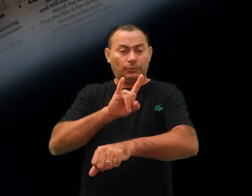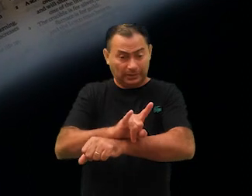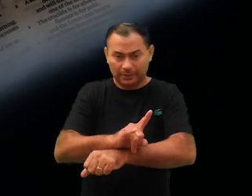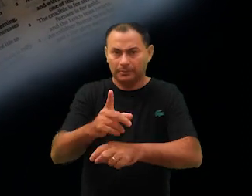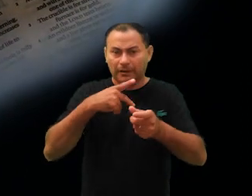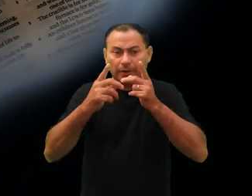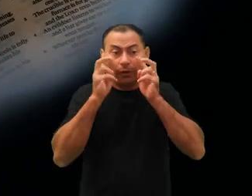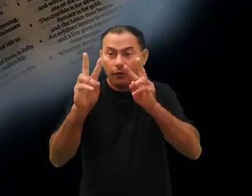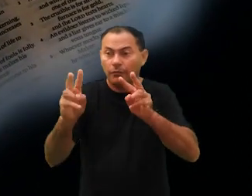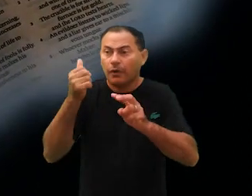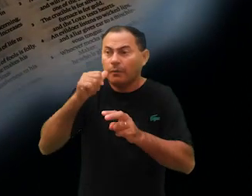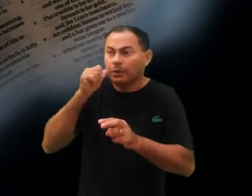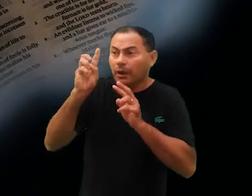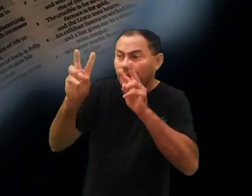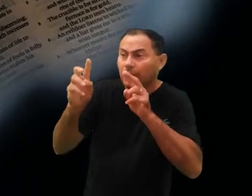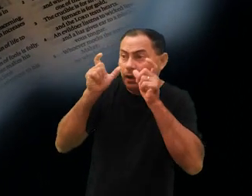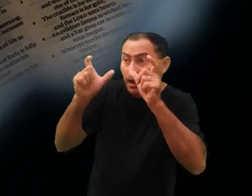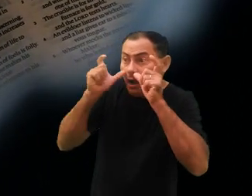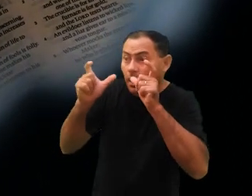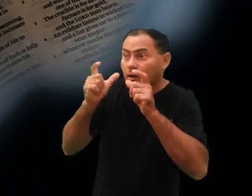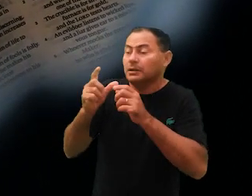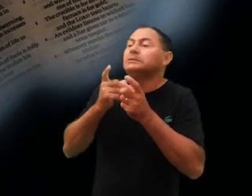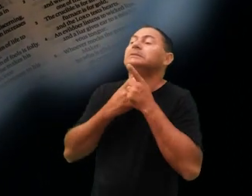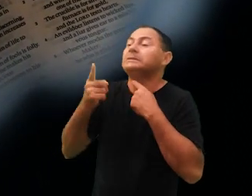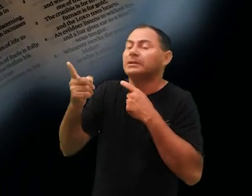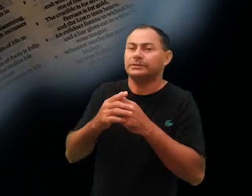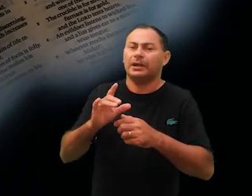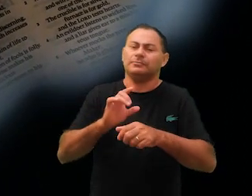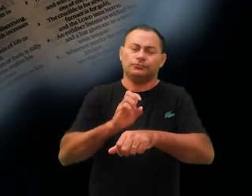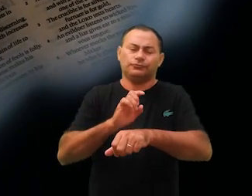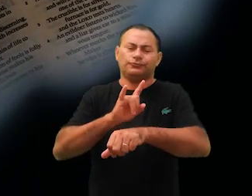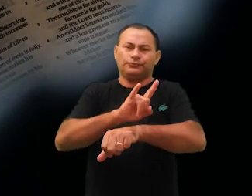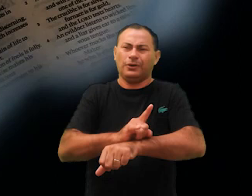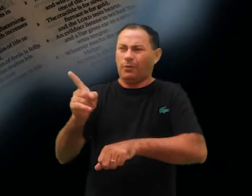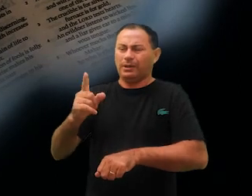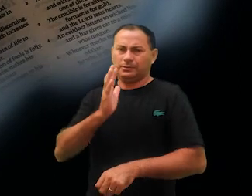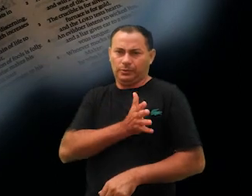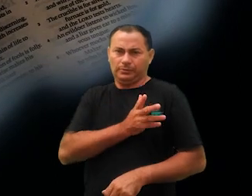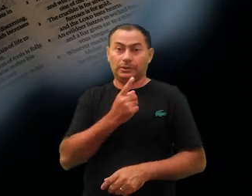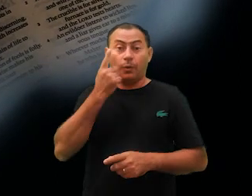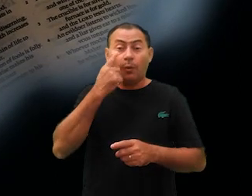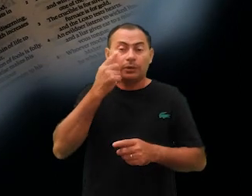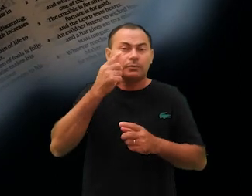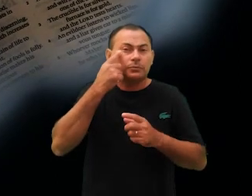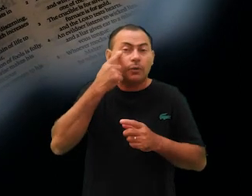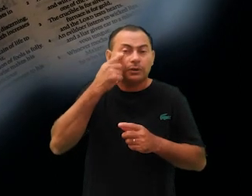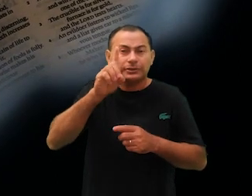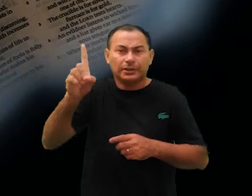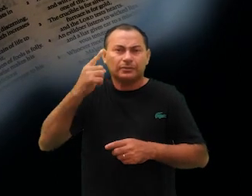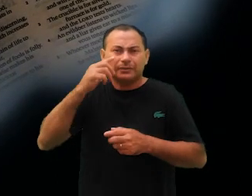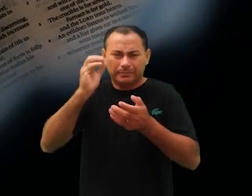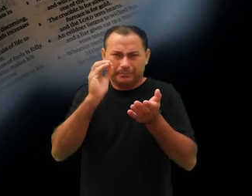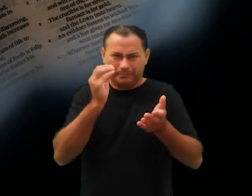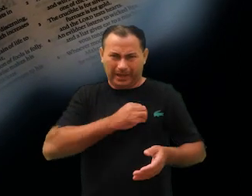digo, qualquer que olhar para uma mulher para desejá-la, já cometeu adultério com ela no seu coração. Se o seu olho direito o fizer